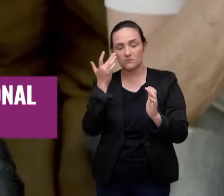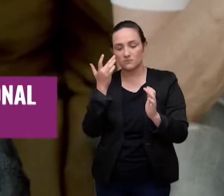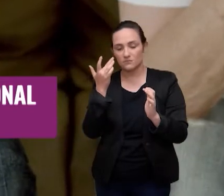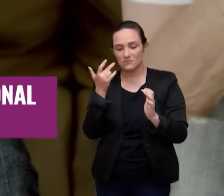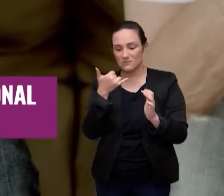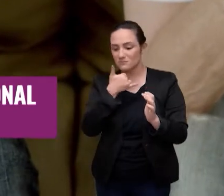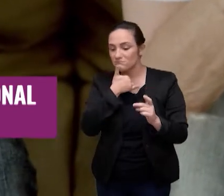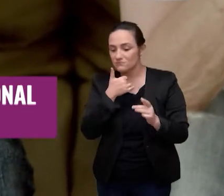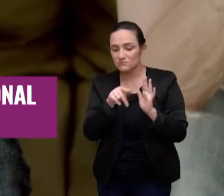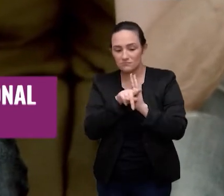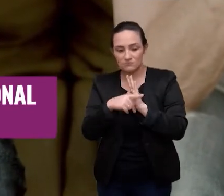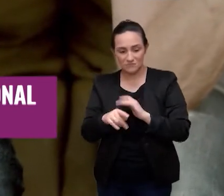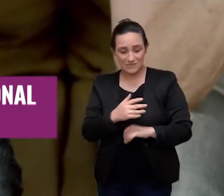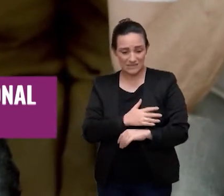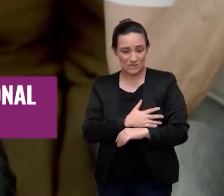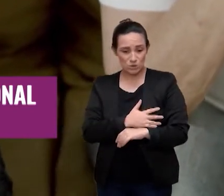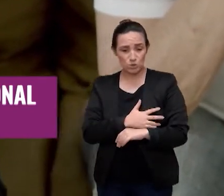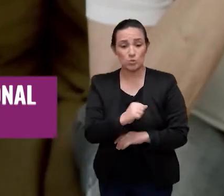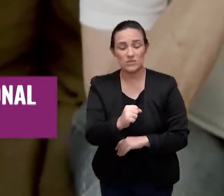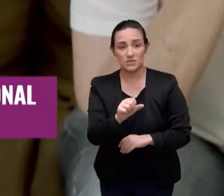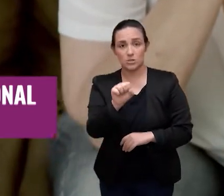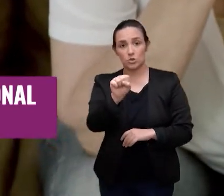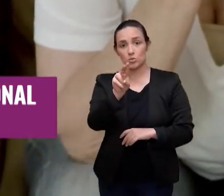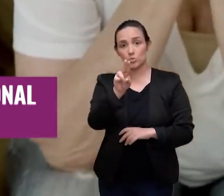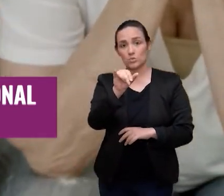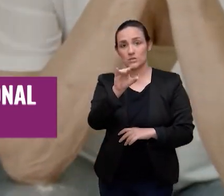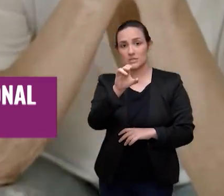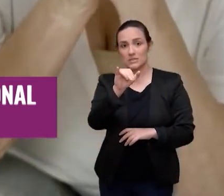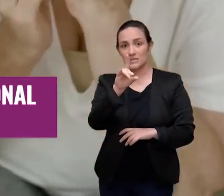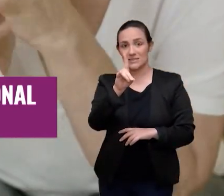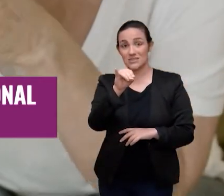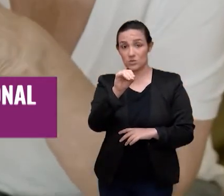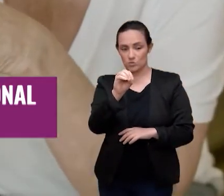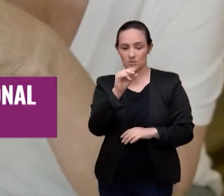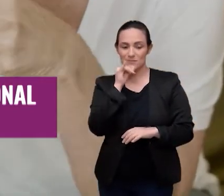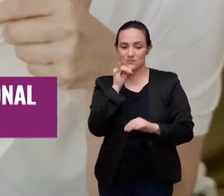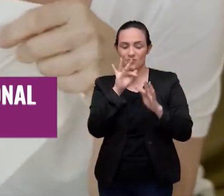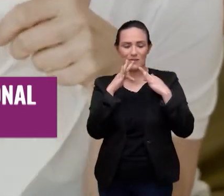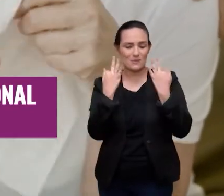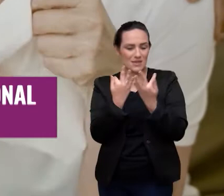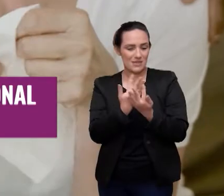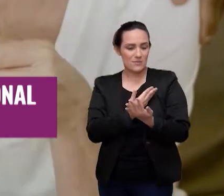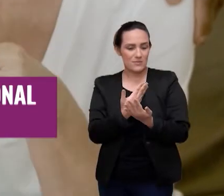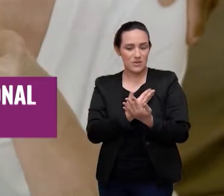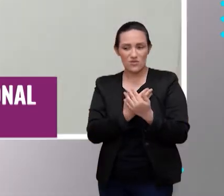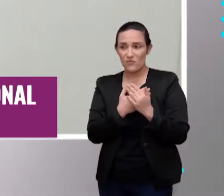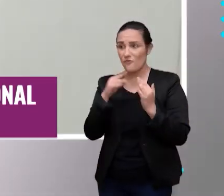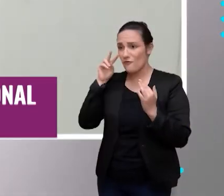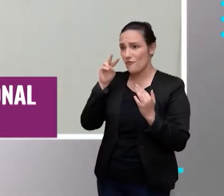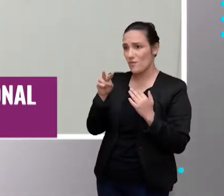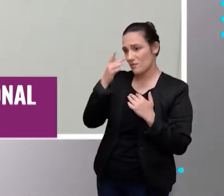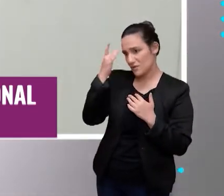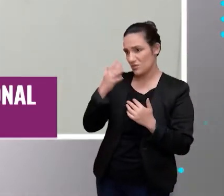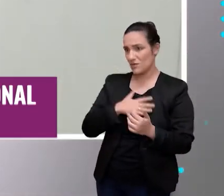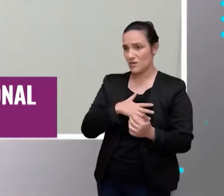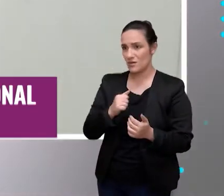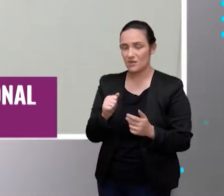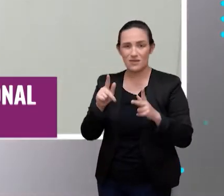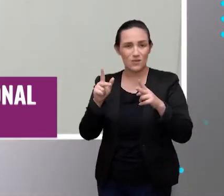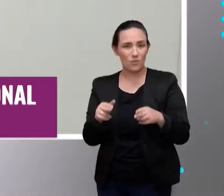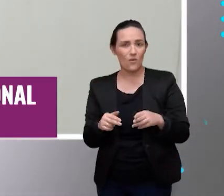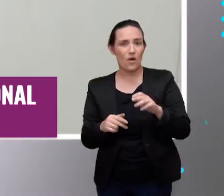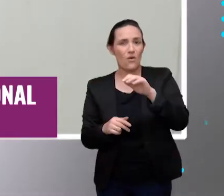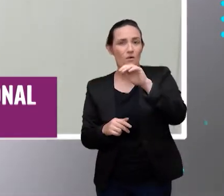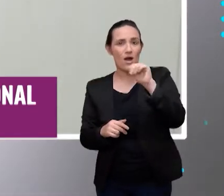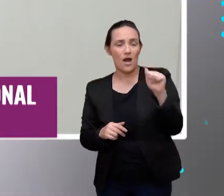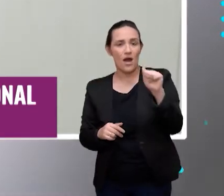nas mesmas premissas do AA, dos Neuróticos Anônimos, e os